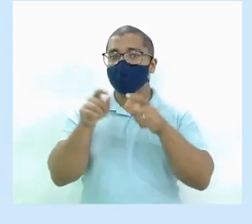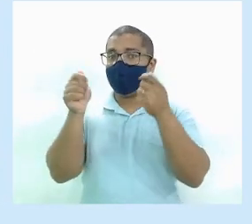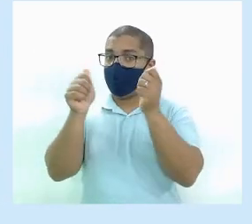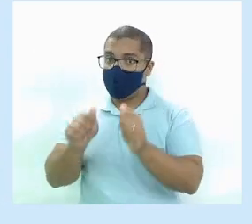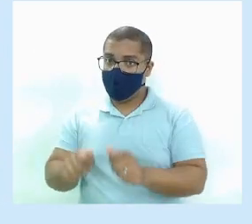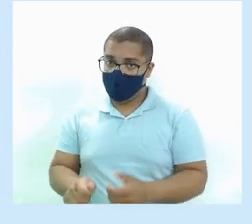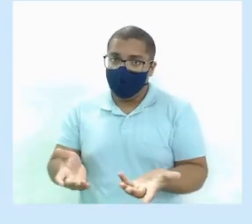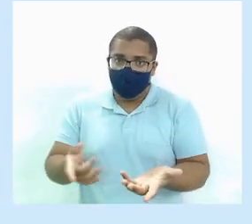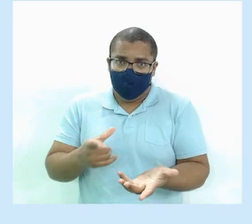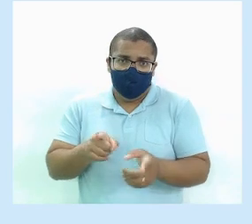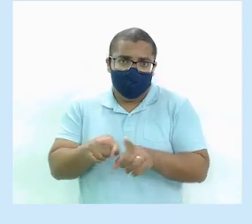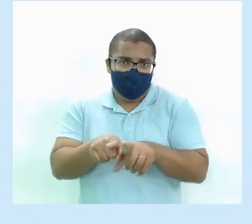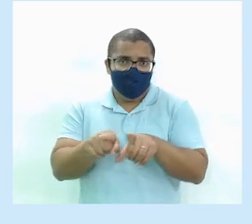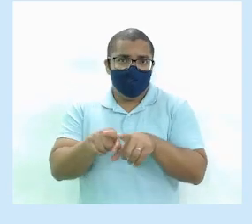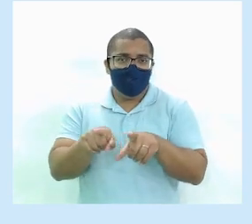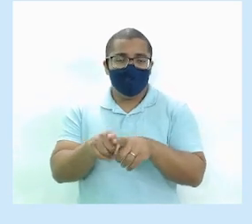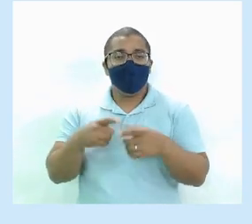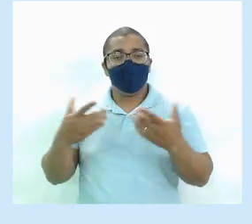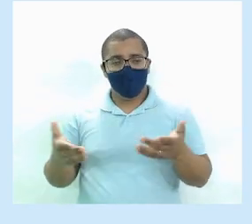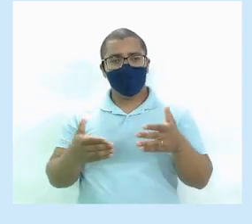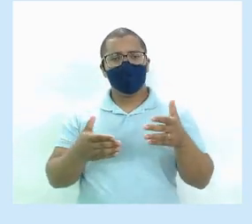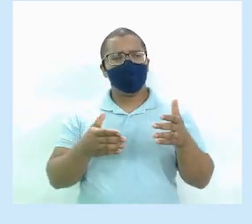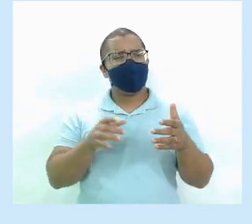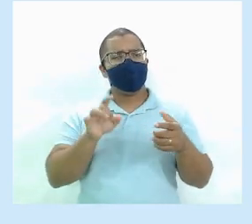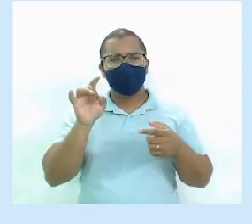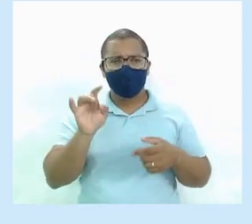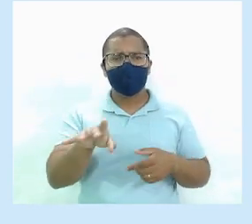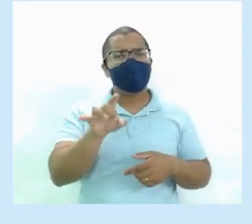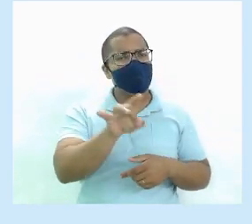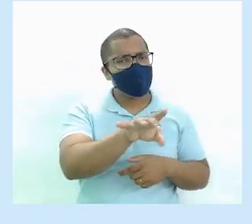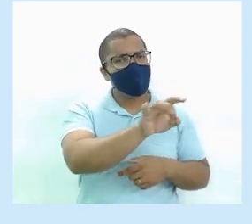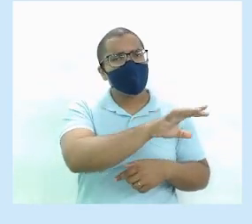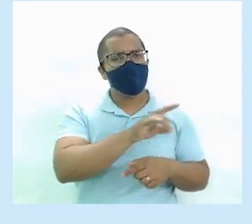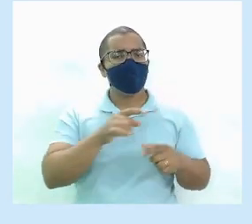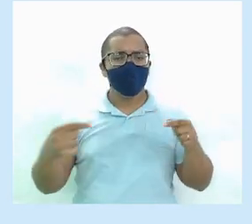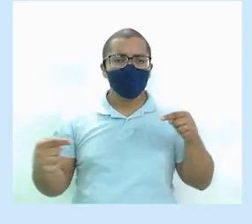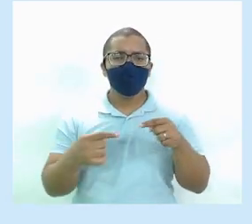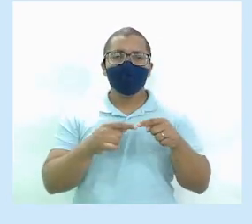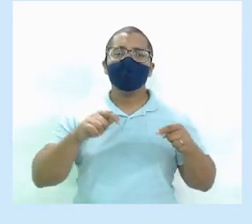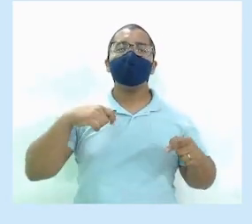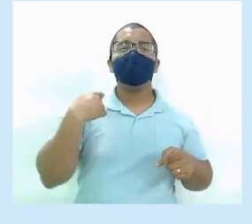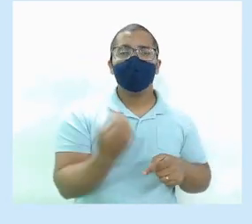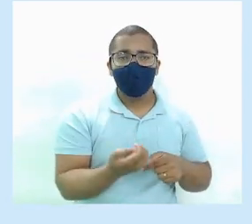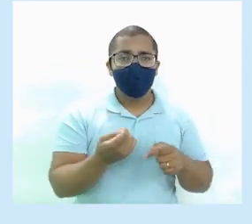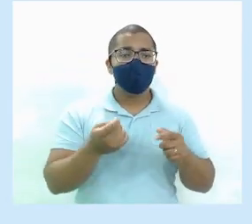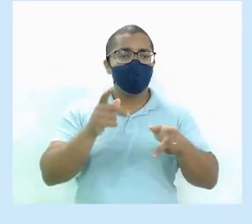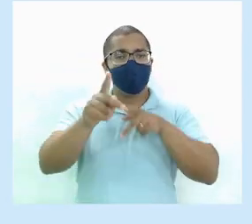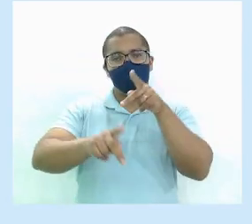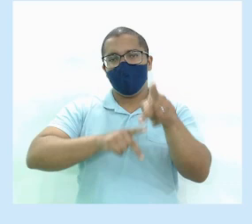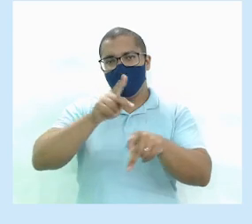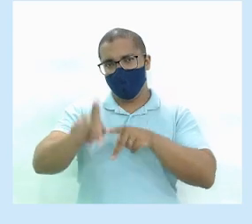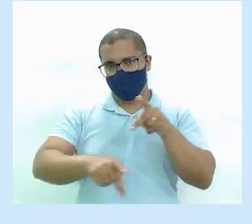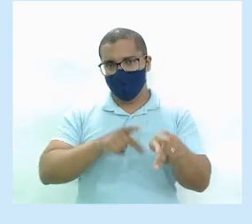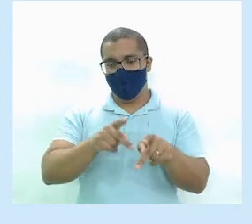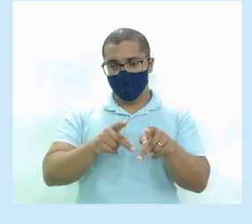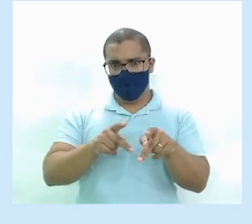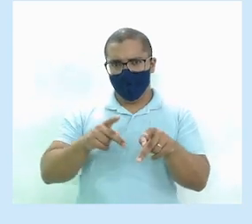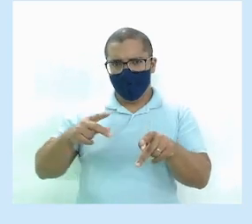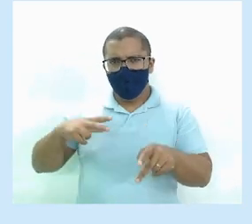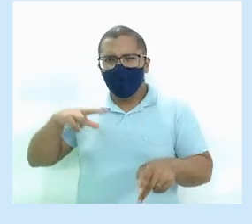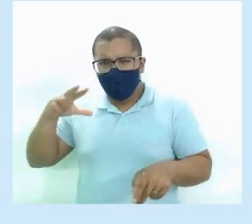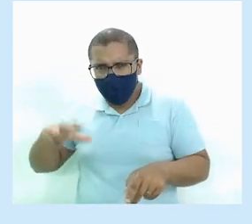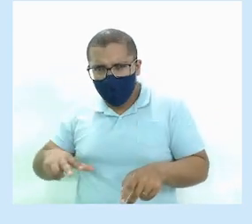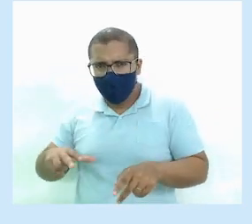tá certo? Então tudo isso era uma civilização que a gente já tinha antes dos portugueses,